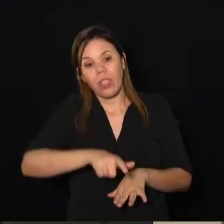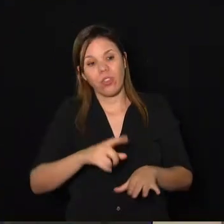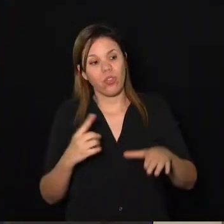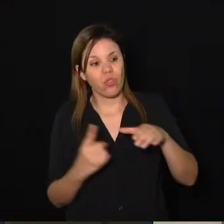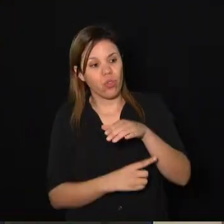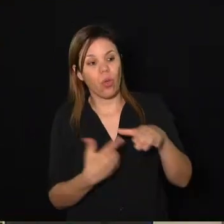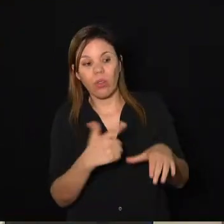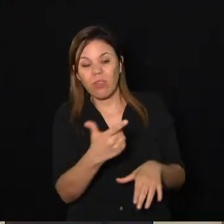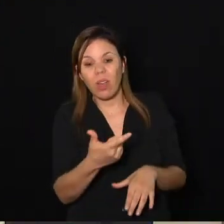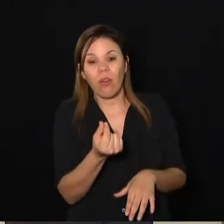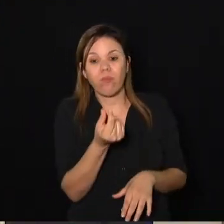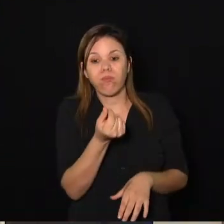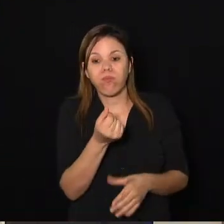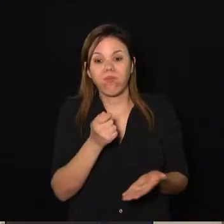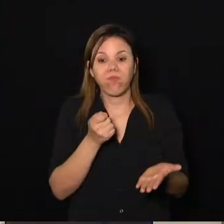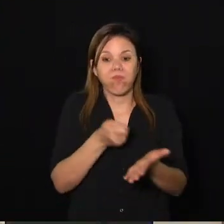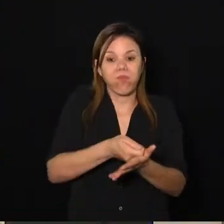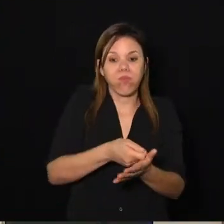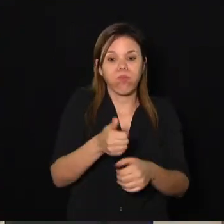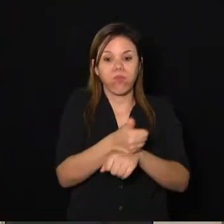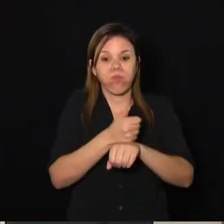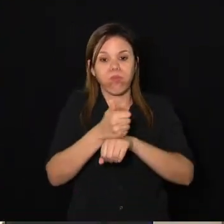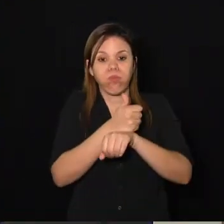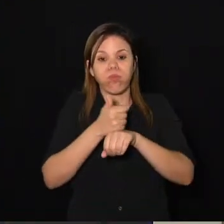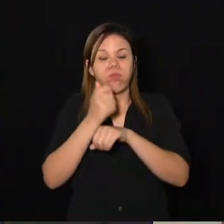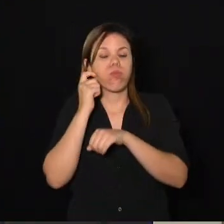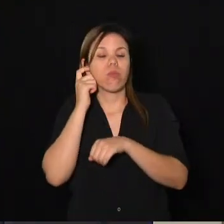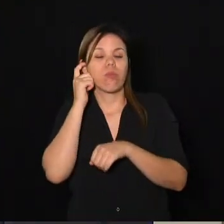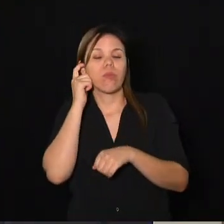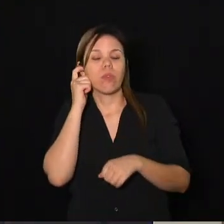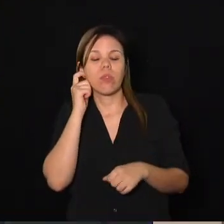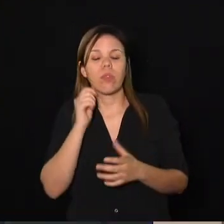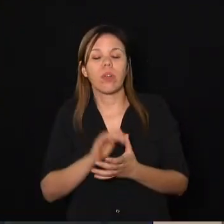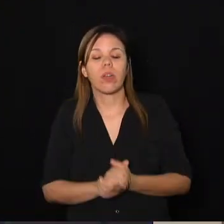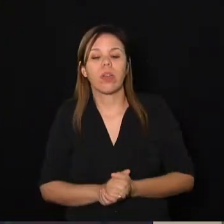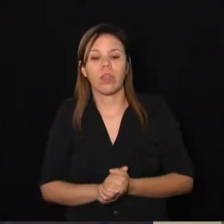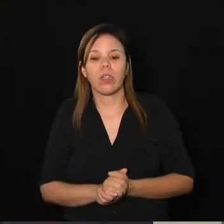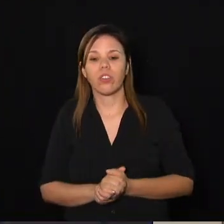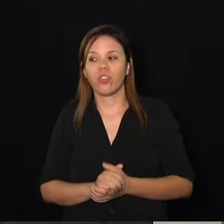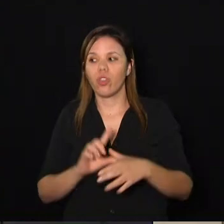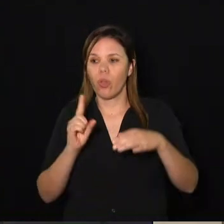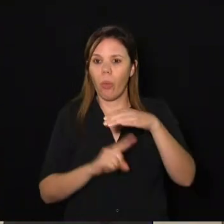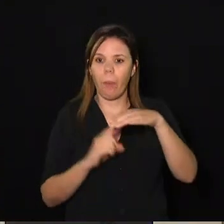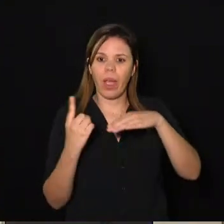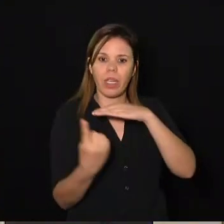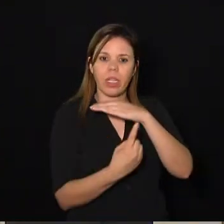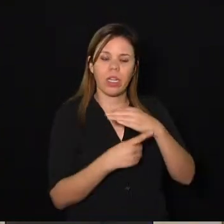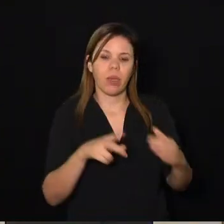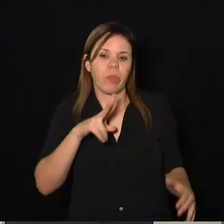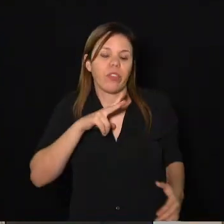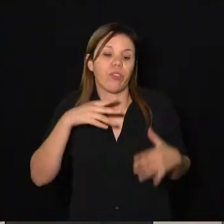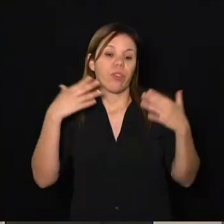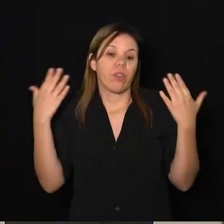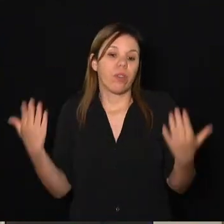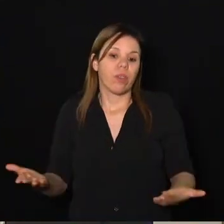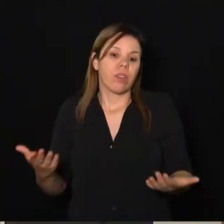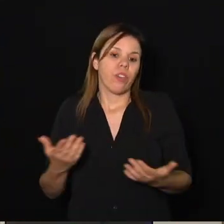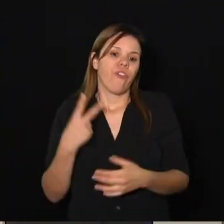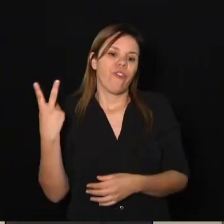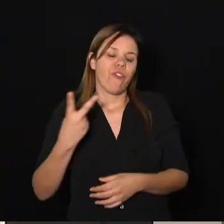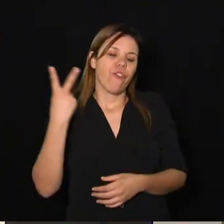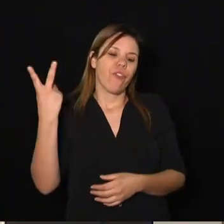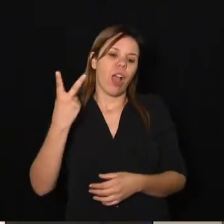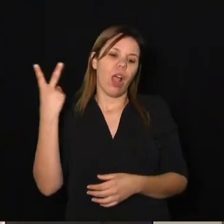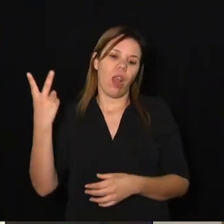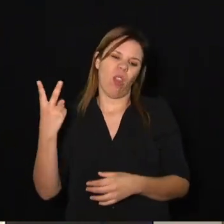aquisitivo para procurar um profissional de uma clínica privada que acaba sendo um valor um